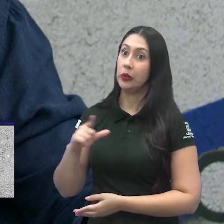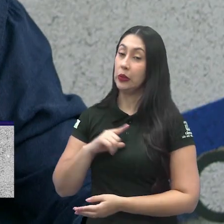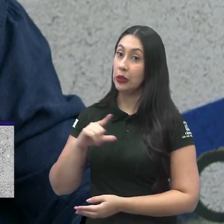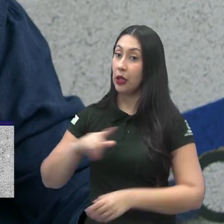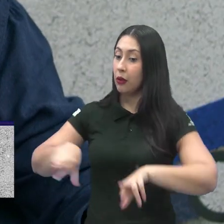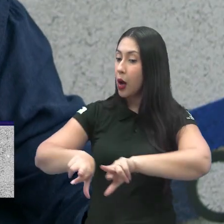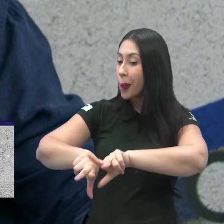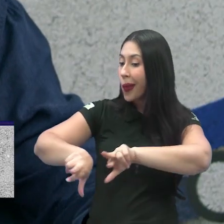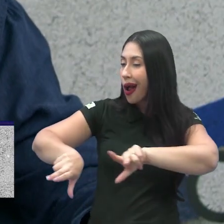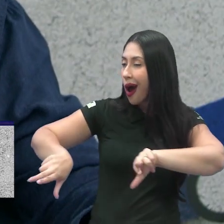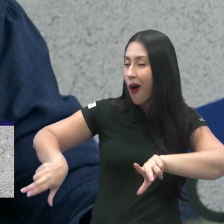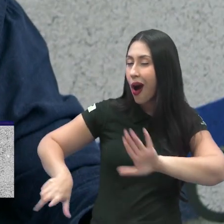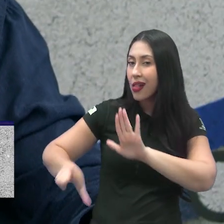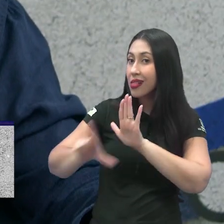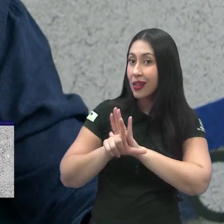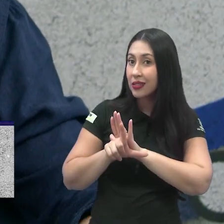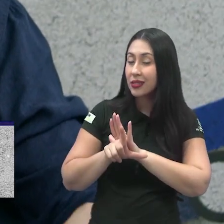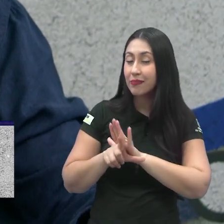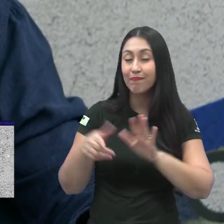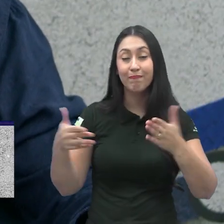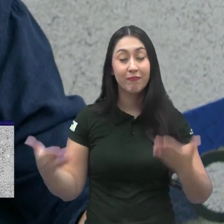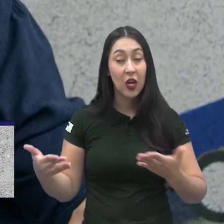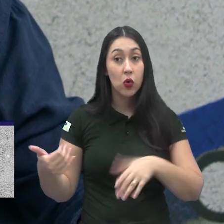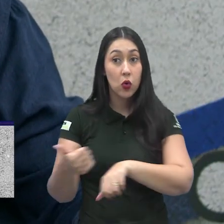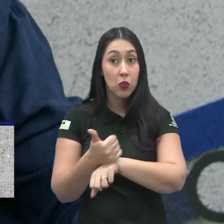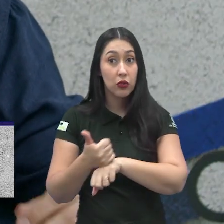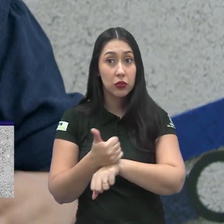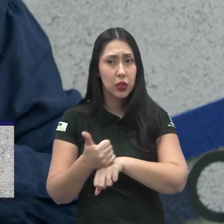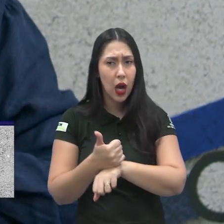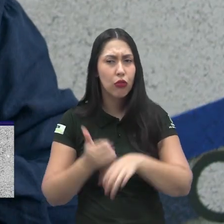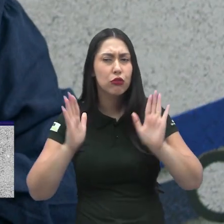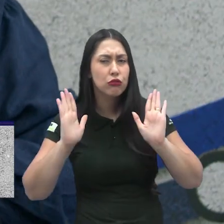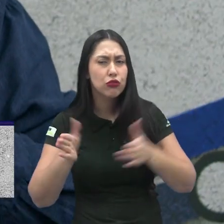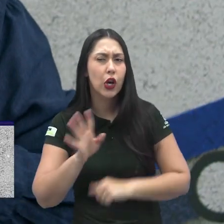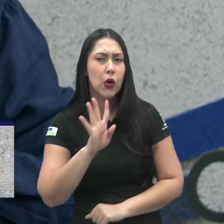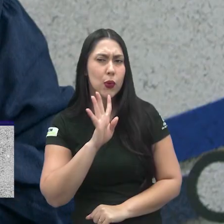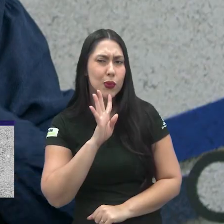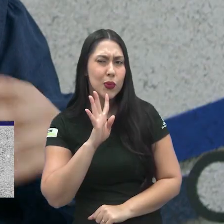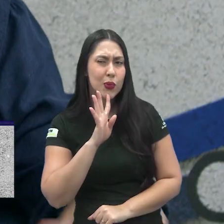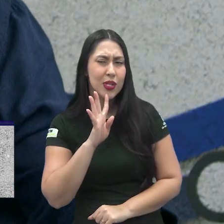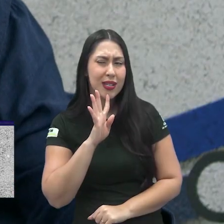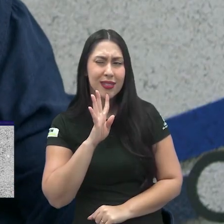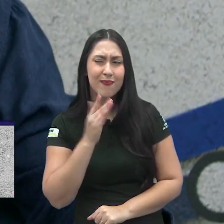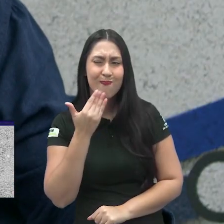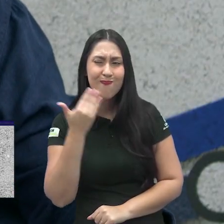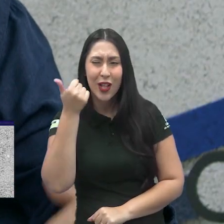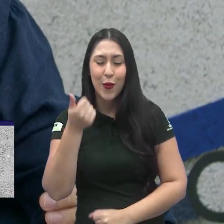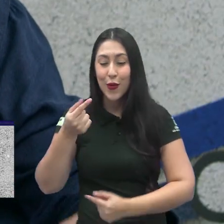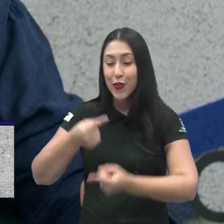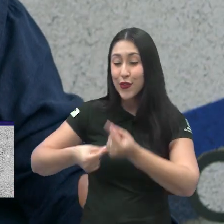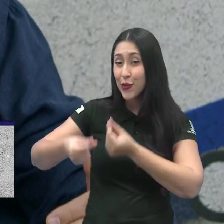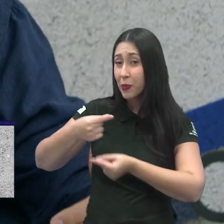muito em voga, está sendo muito bem colocado. E por isso, o profissional que tem um conhecimento um pouco mais amplo e transversal